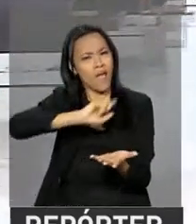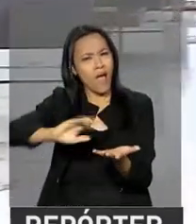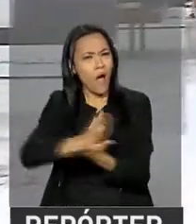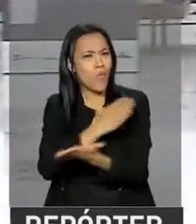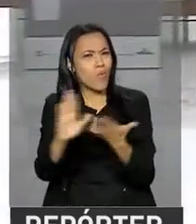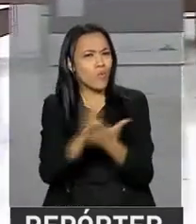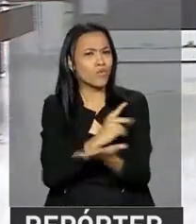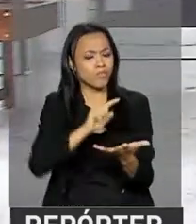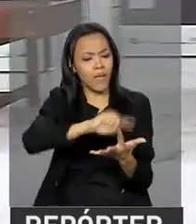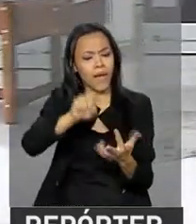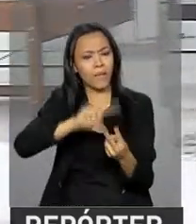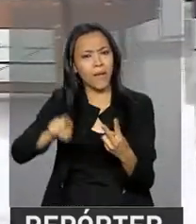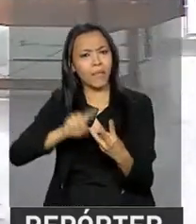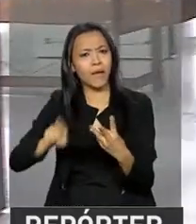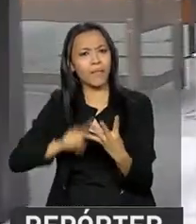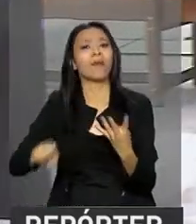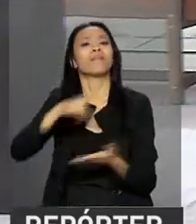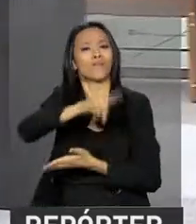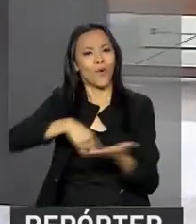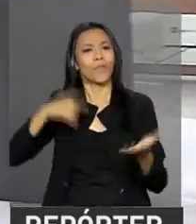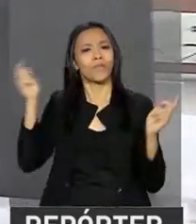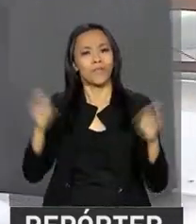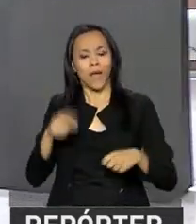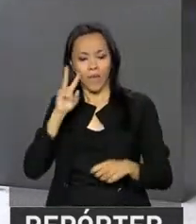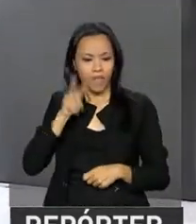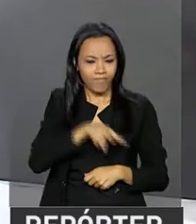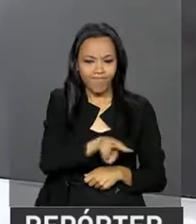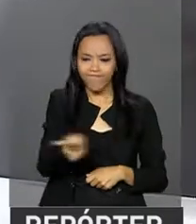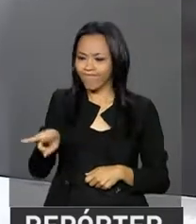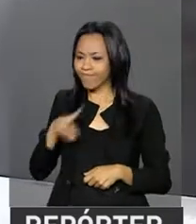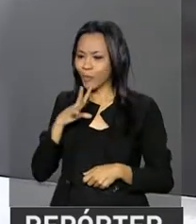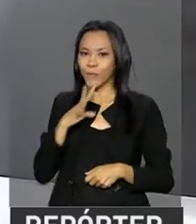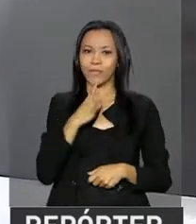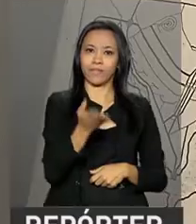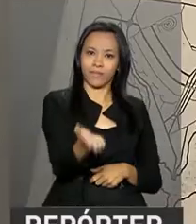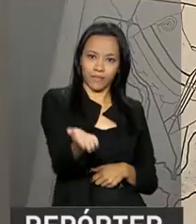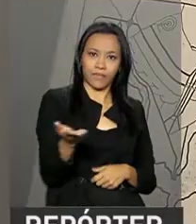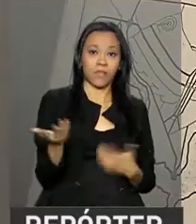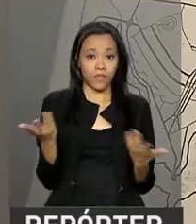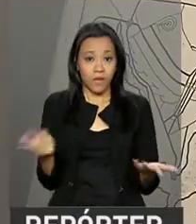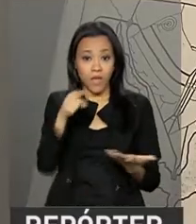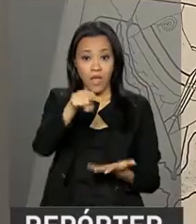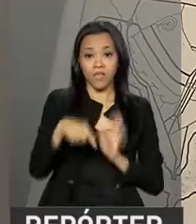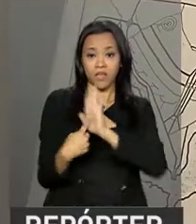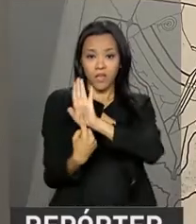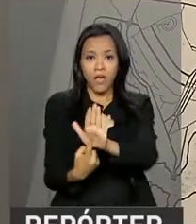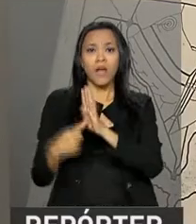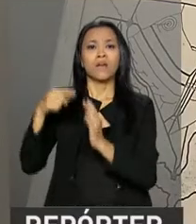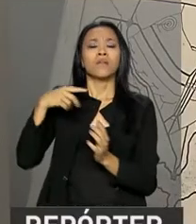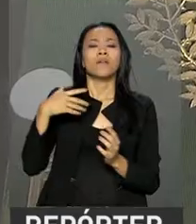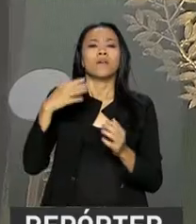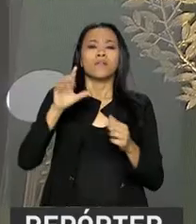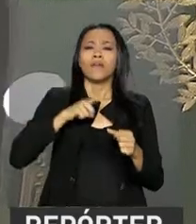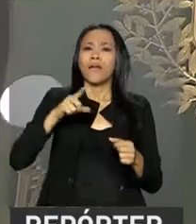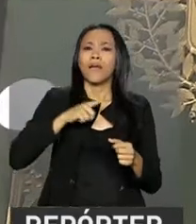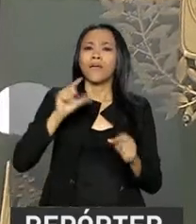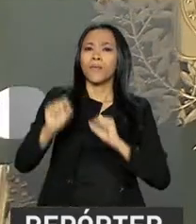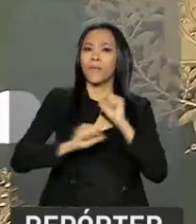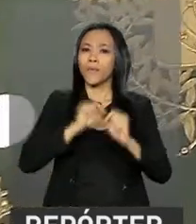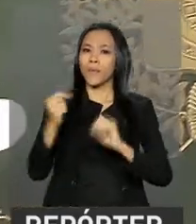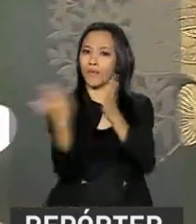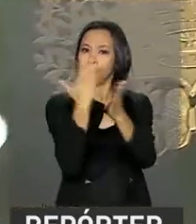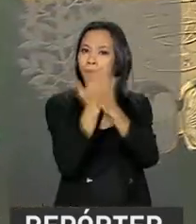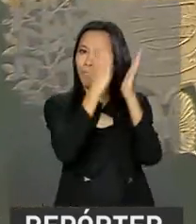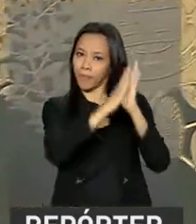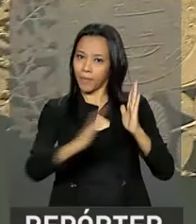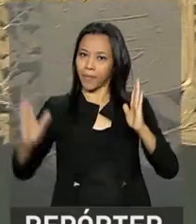podem ser conferidas pelo público na exposição brasília brasília a mostra também conta com acervo da biblioteca do